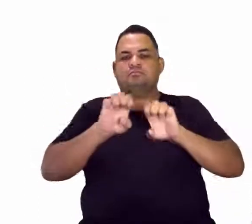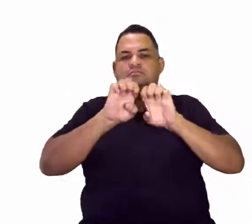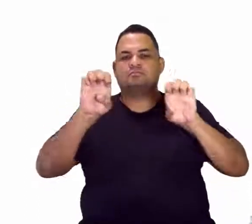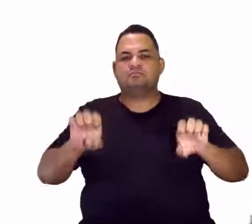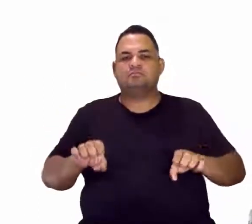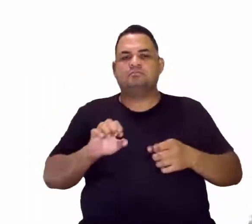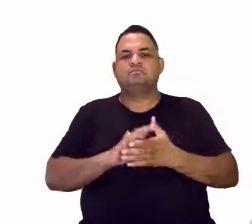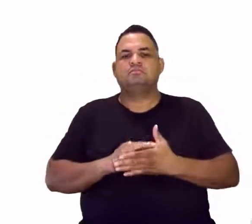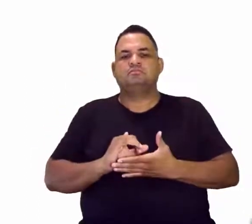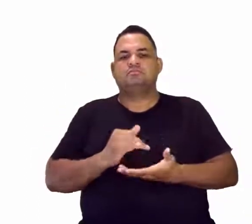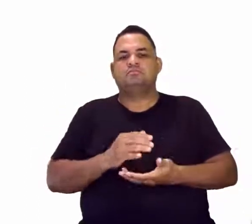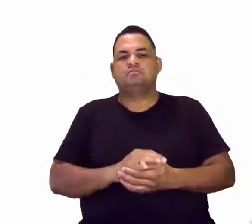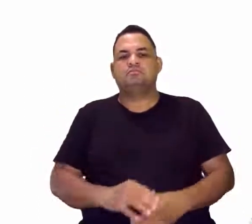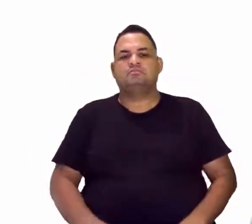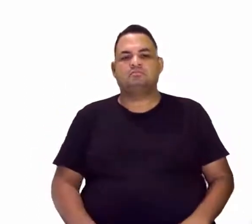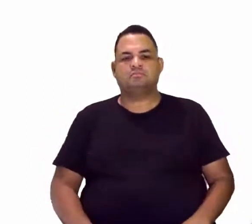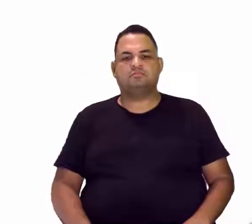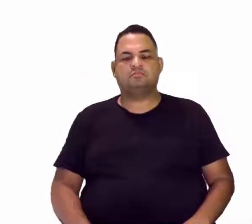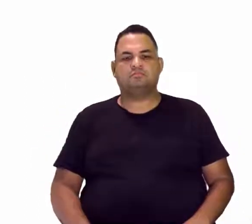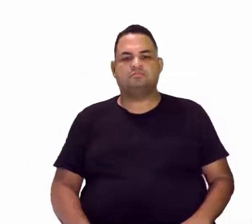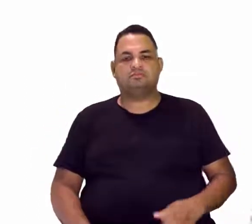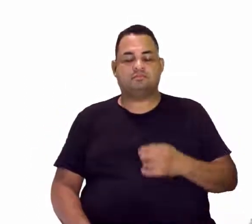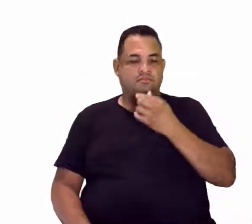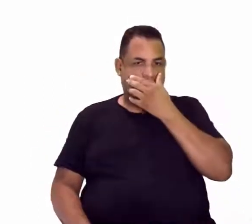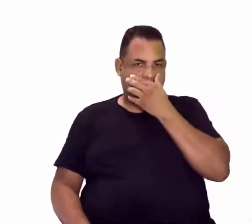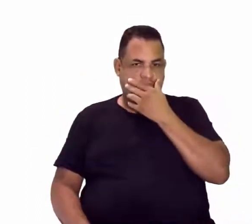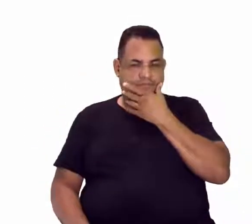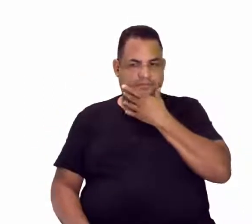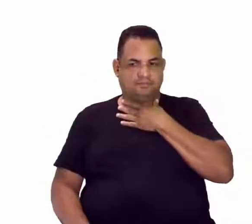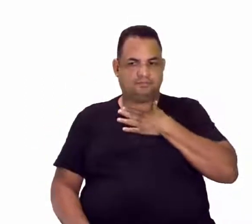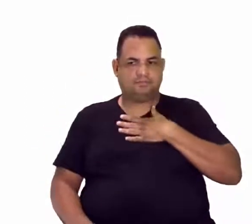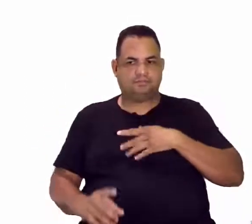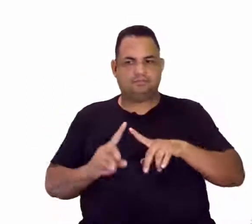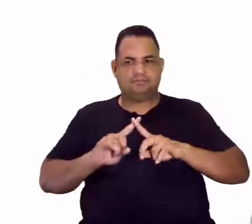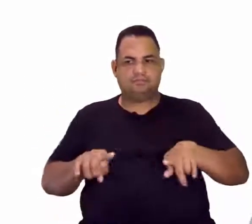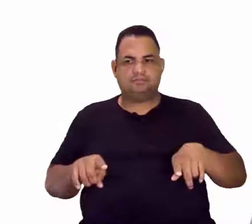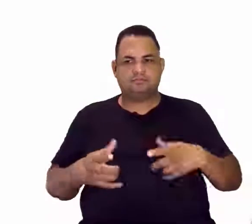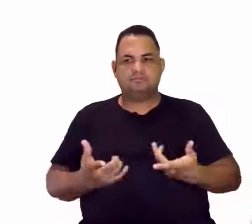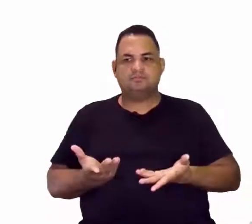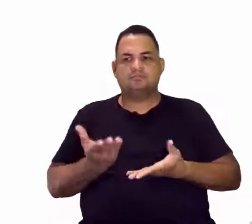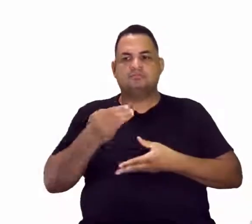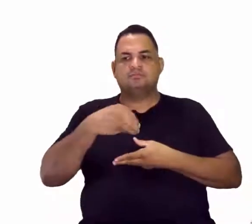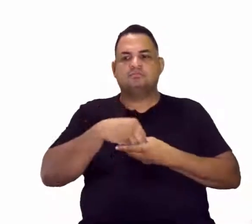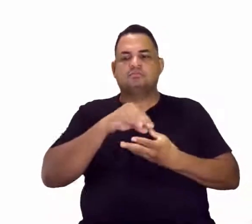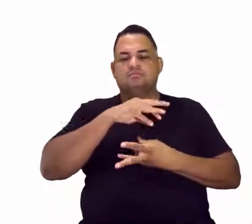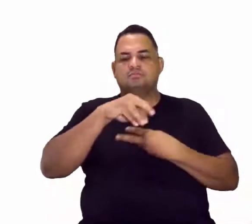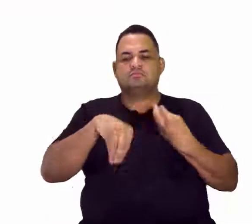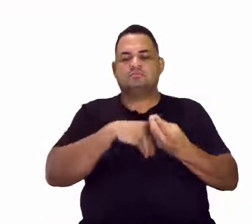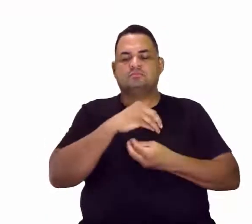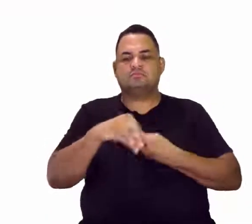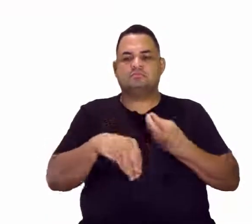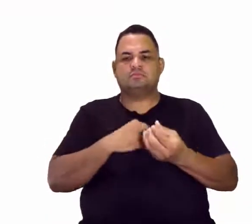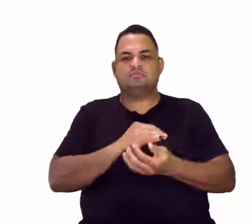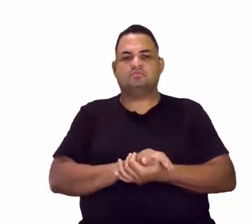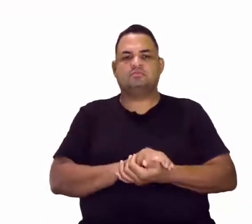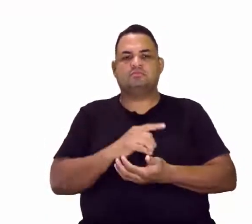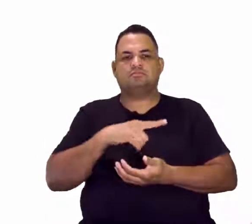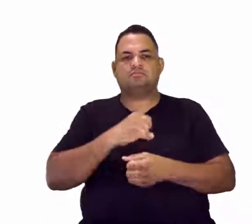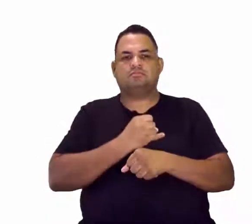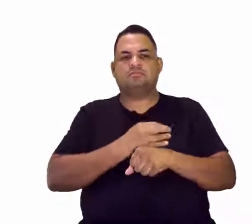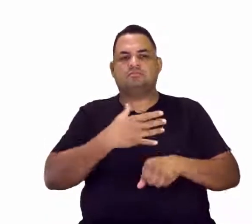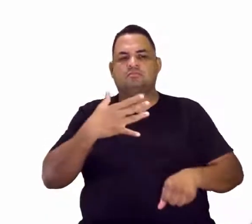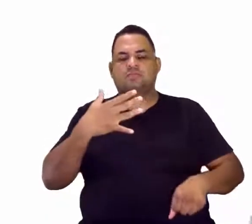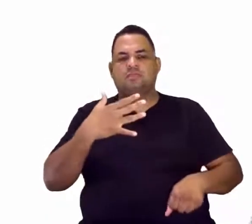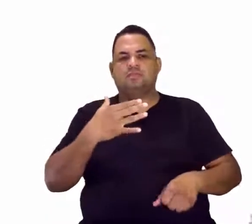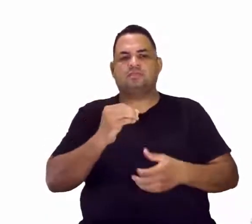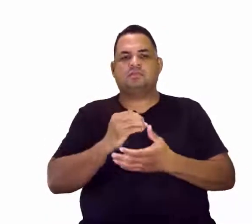inorgânicos seriam todos os outros, né? Só que dentro dos compostos orgânicos nós temos ácidos